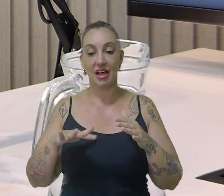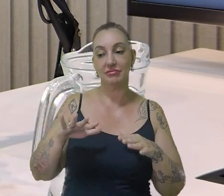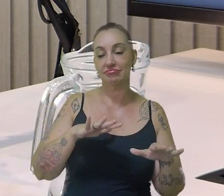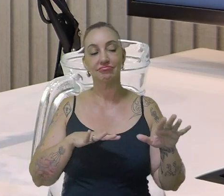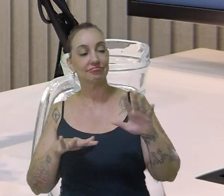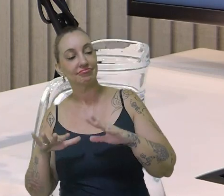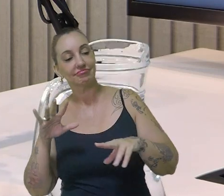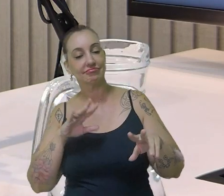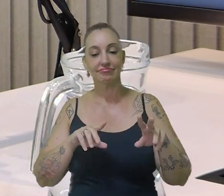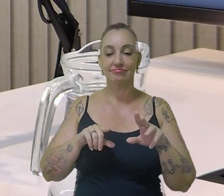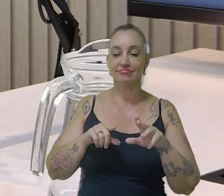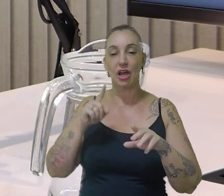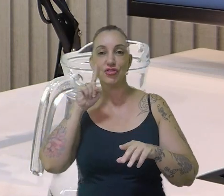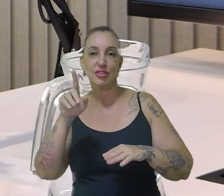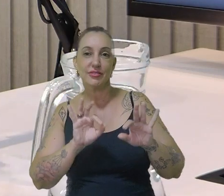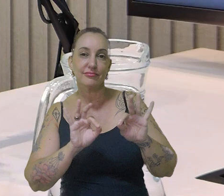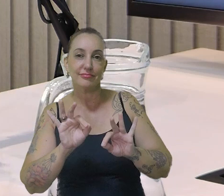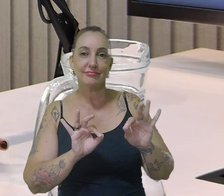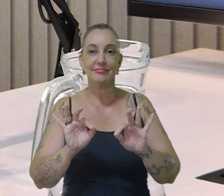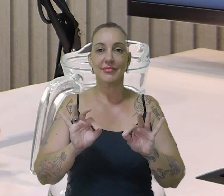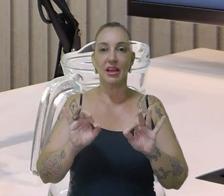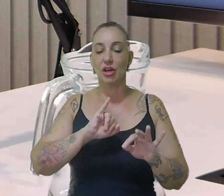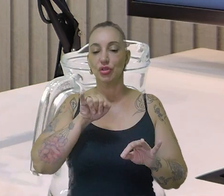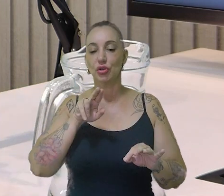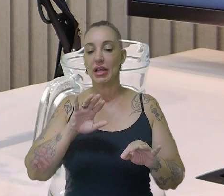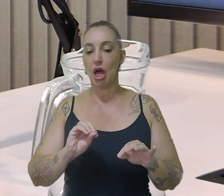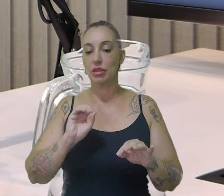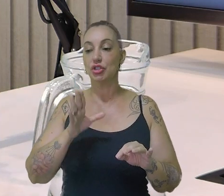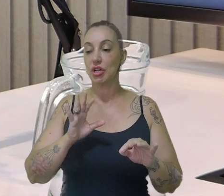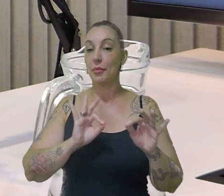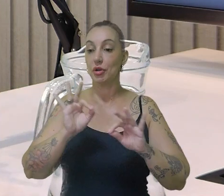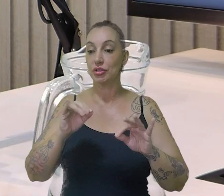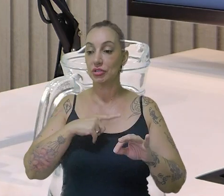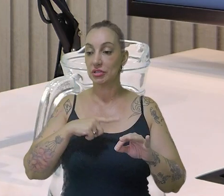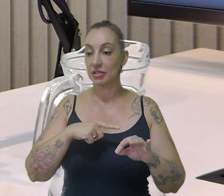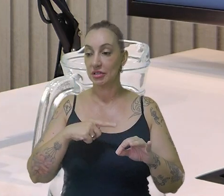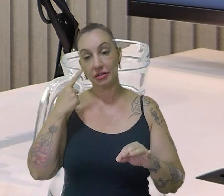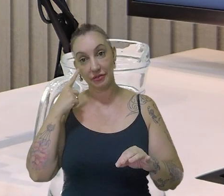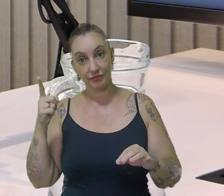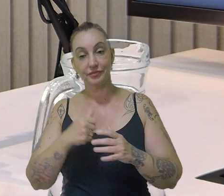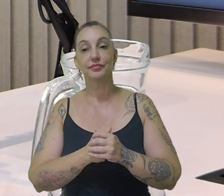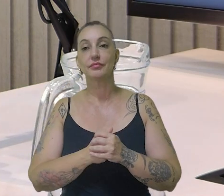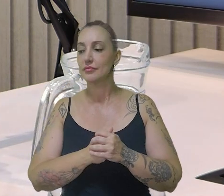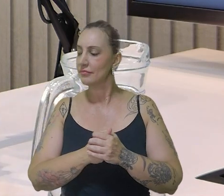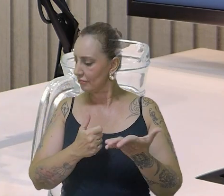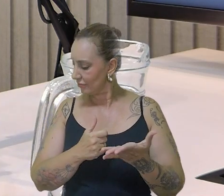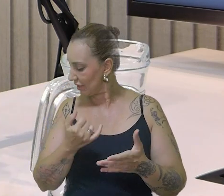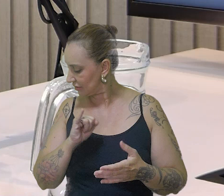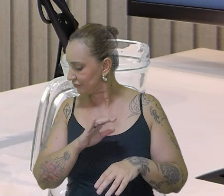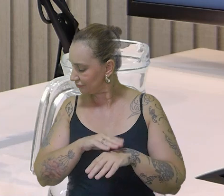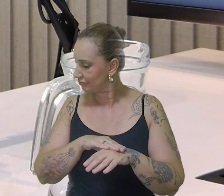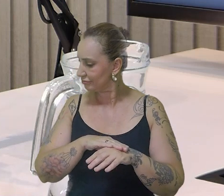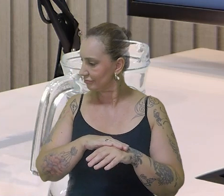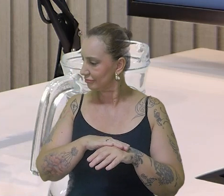ali pentelhando operava um dia e aí o Juliano tinha já o projeto do F E aí ele falou Gabi você